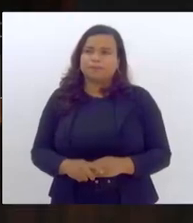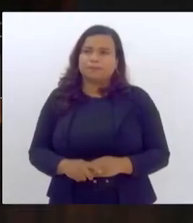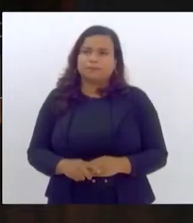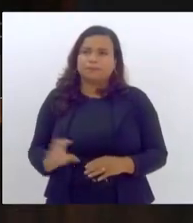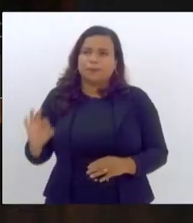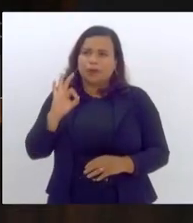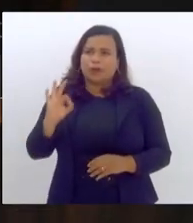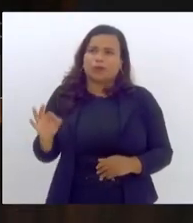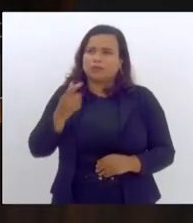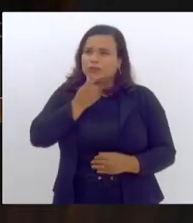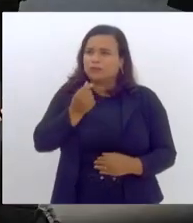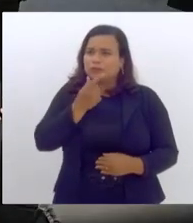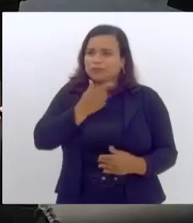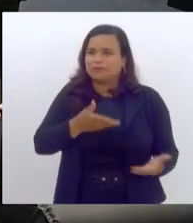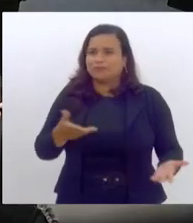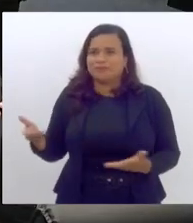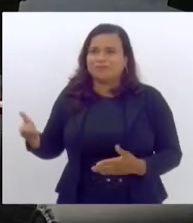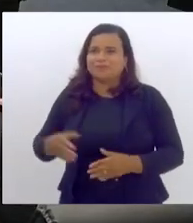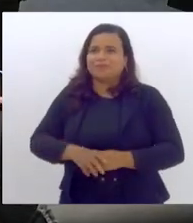dos homens.